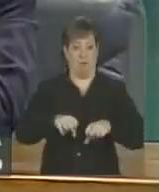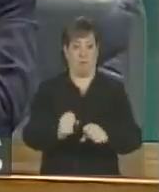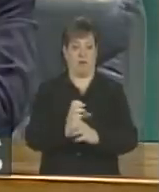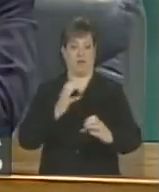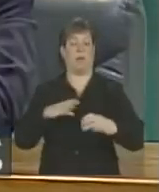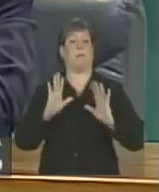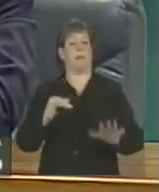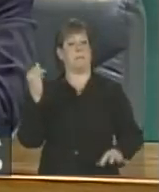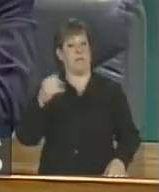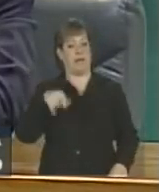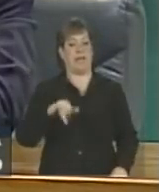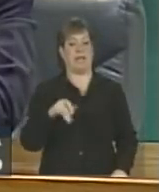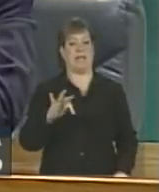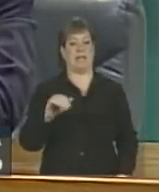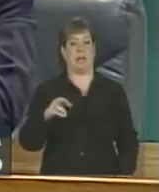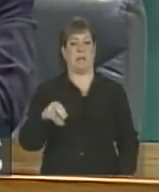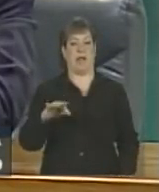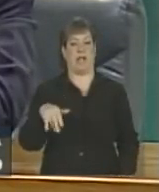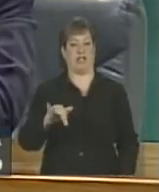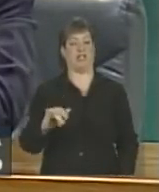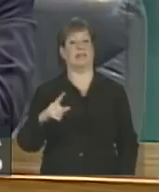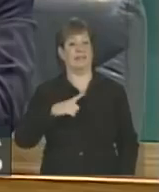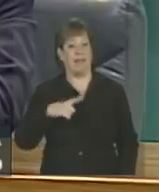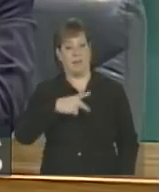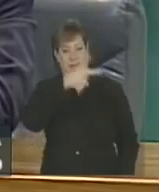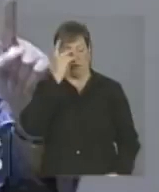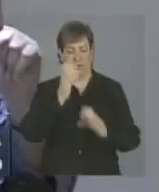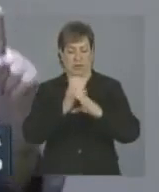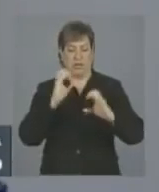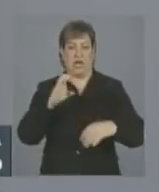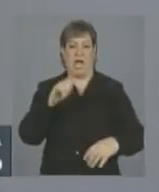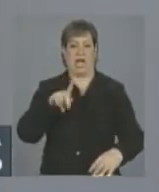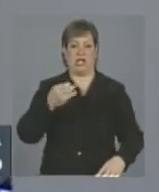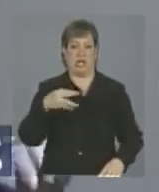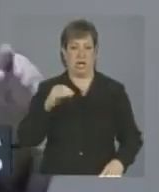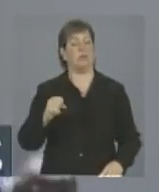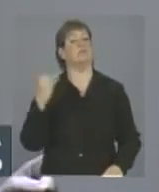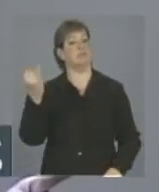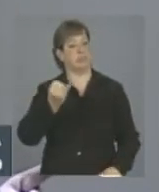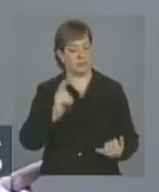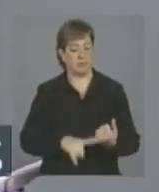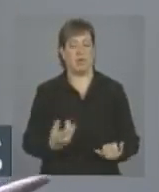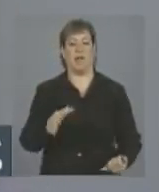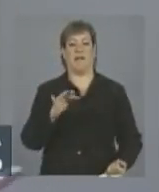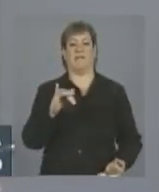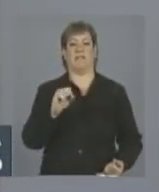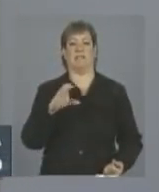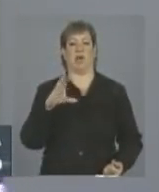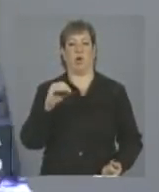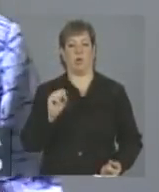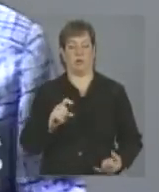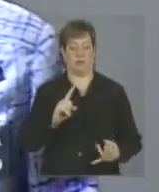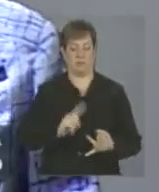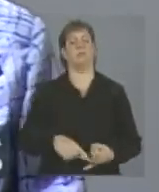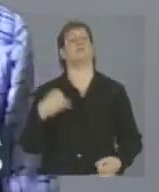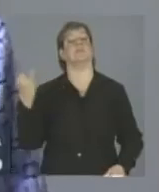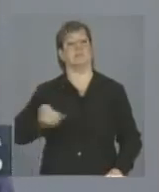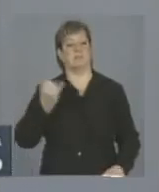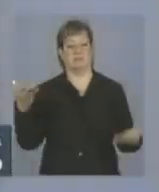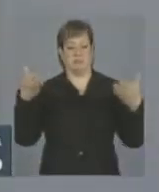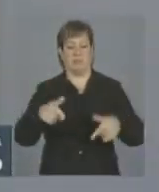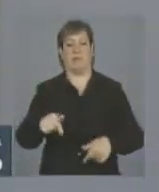que o Itamaraty tenha engenheiros, é importante. É importante que o Itamaraty tenha físicos, é importante. É importante que o Itamaraty